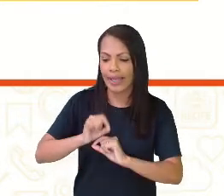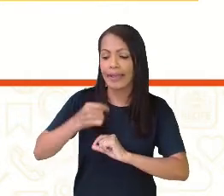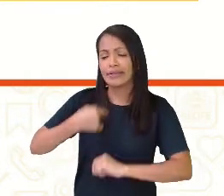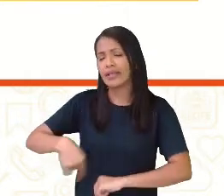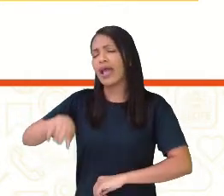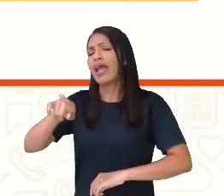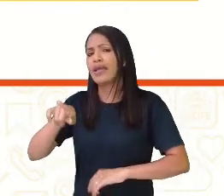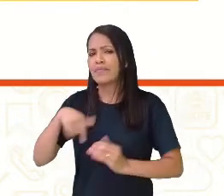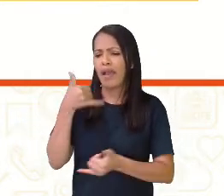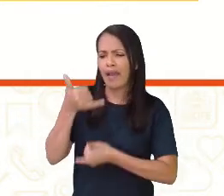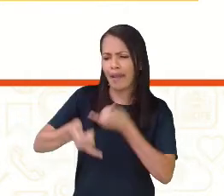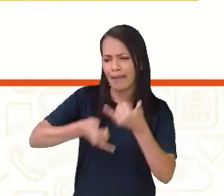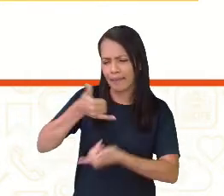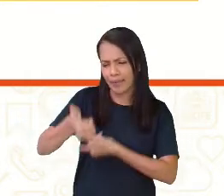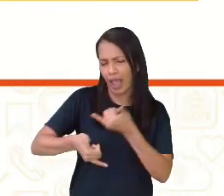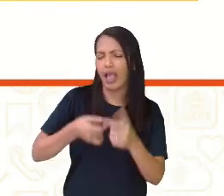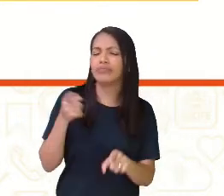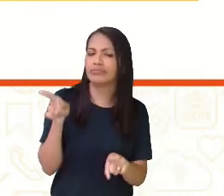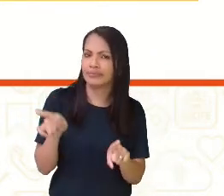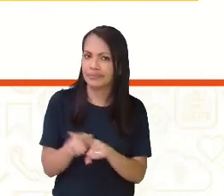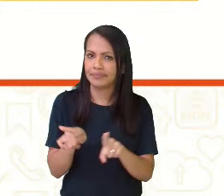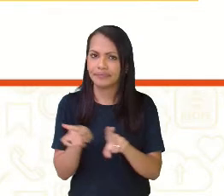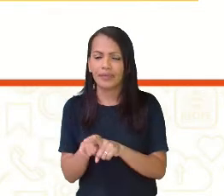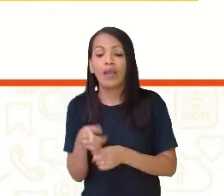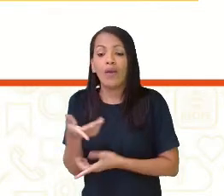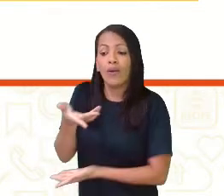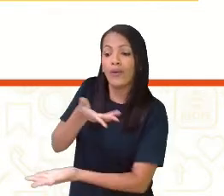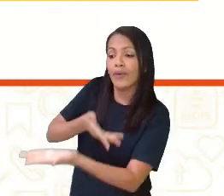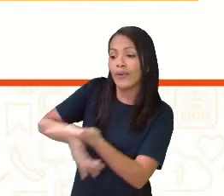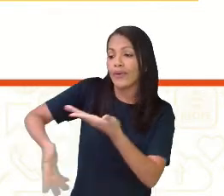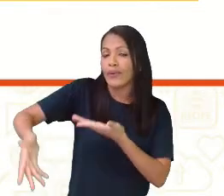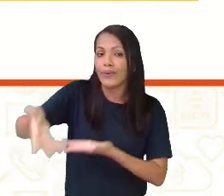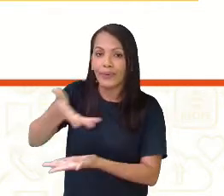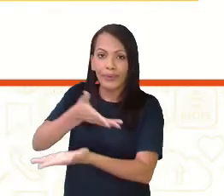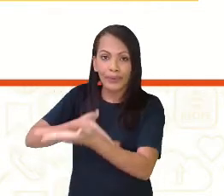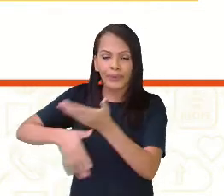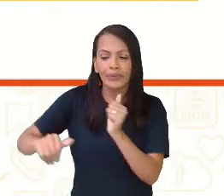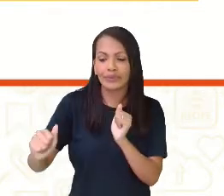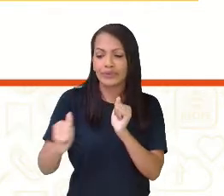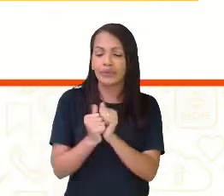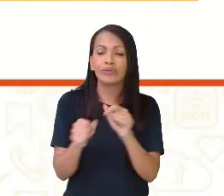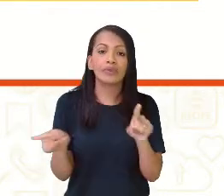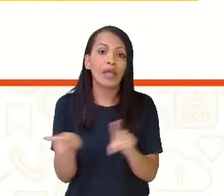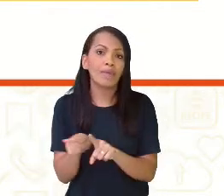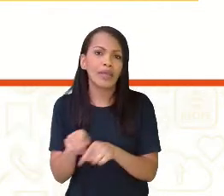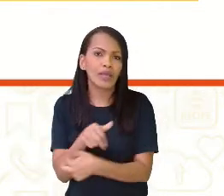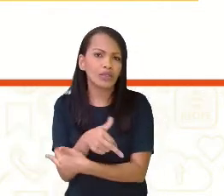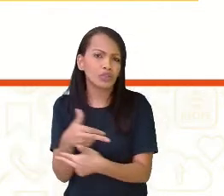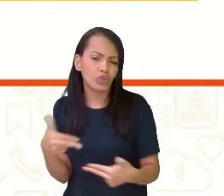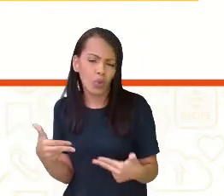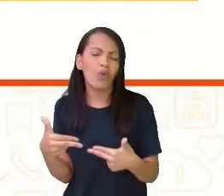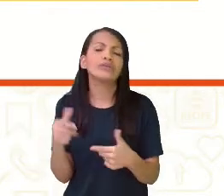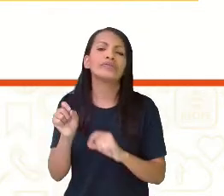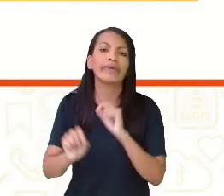né, as questões socioafetivas. A gente tem as atividades extraclasse, as questões que acontecem